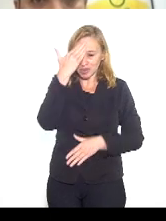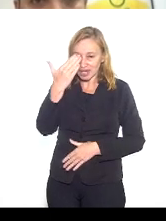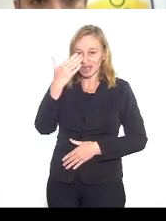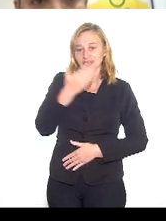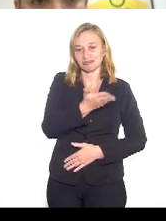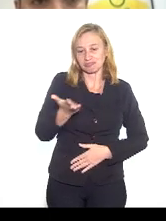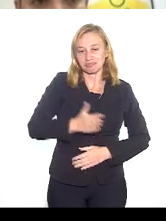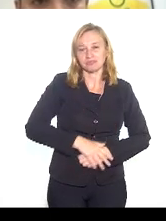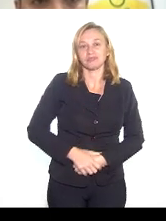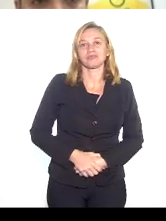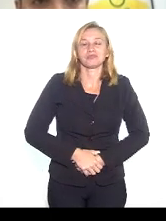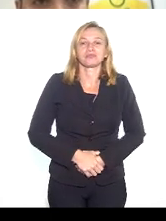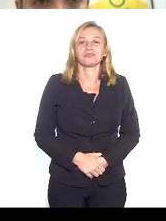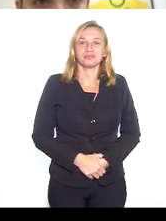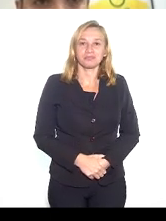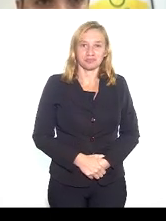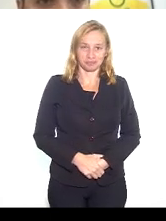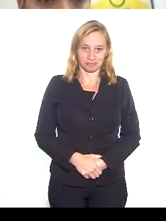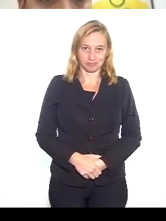senhores.